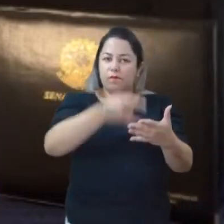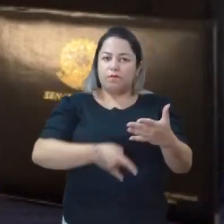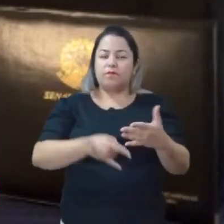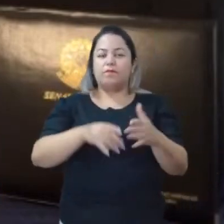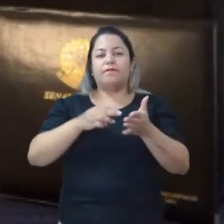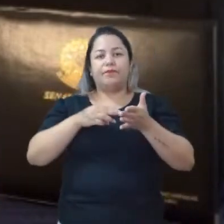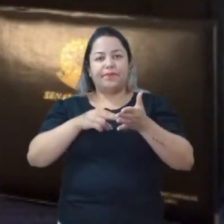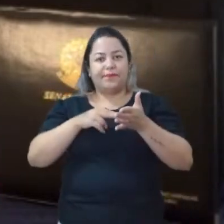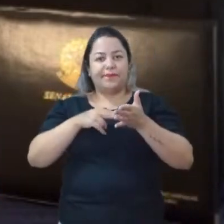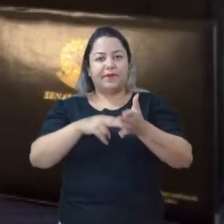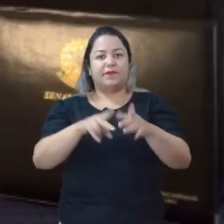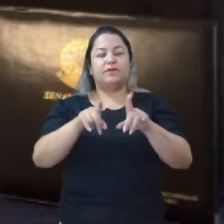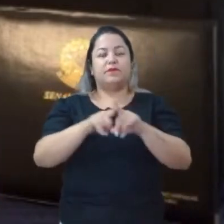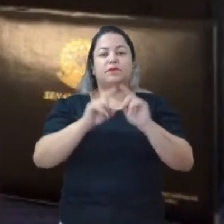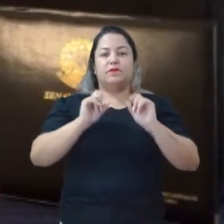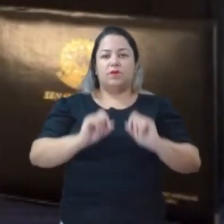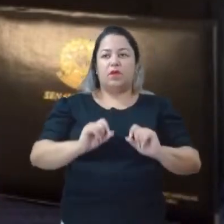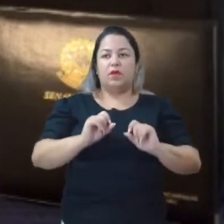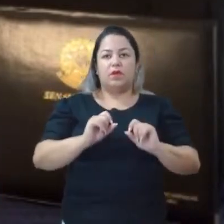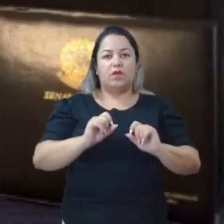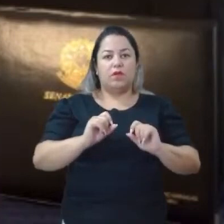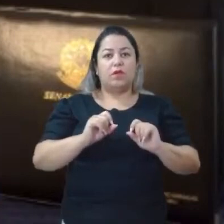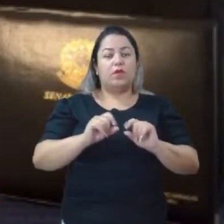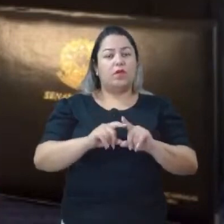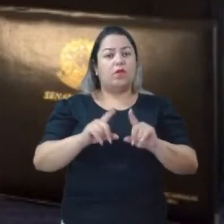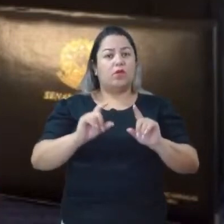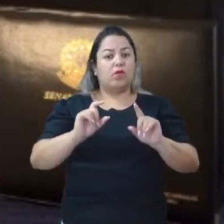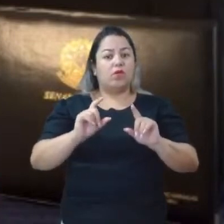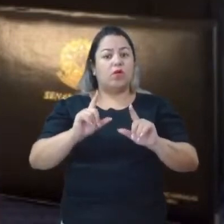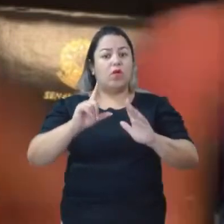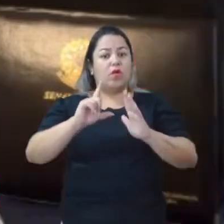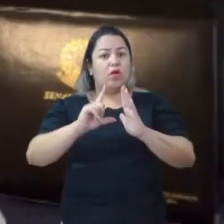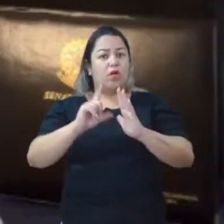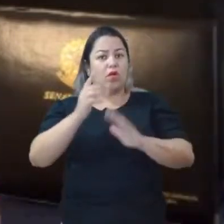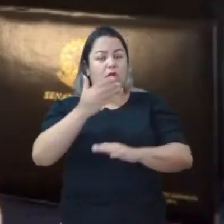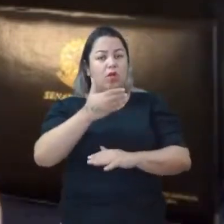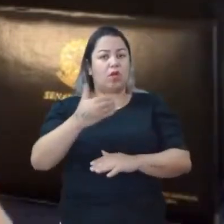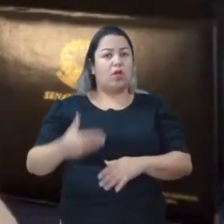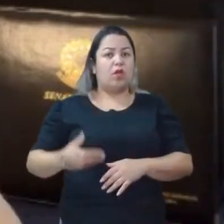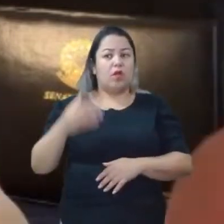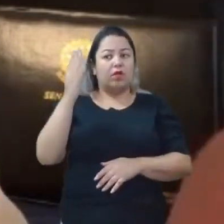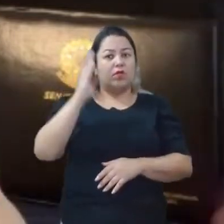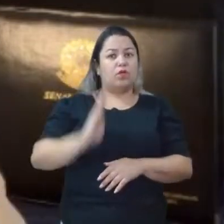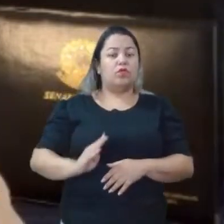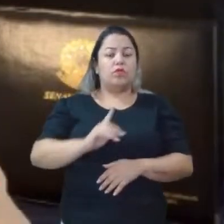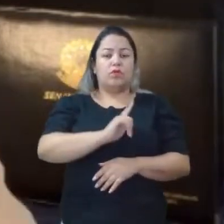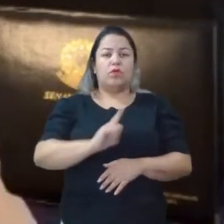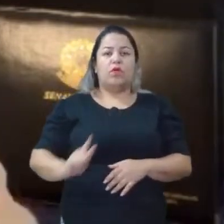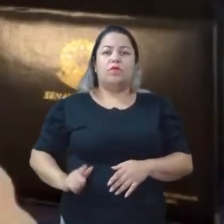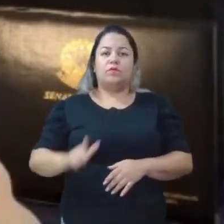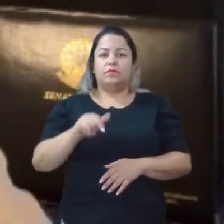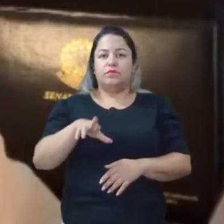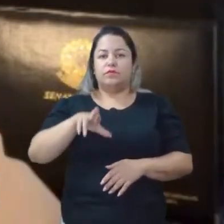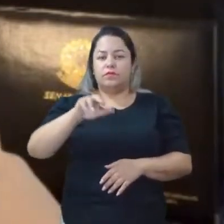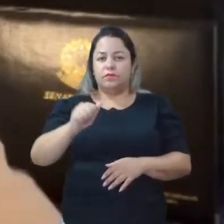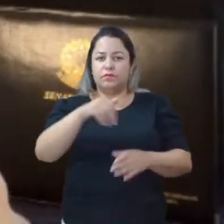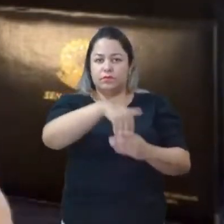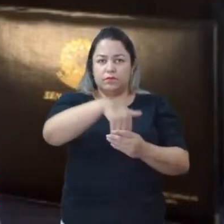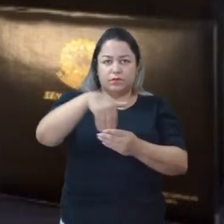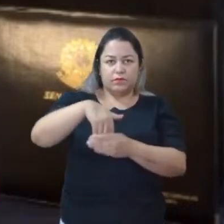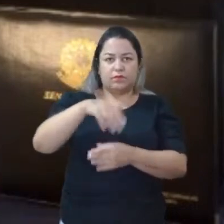a Subprocuradoria-Geral da República, a Subprocuradoria Federal